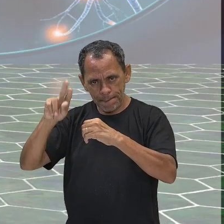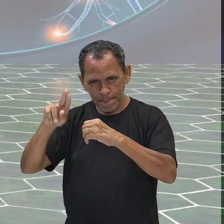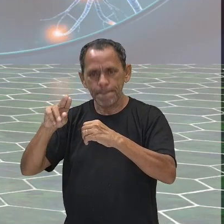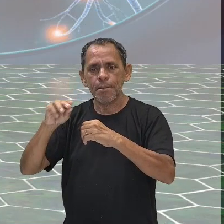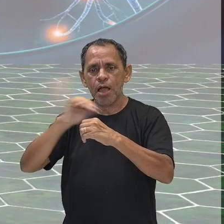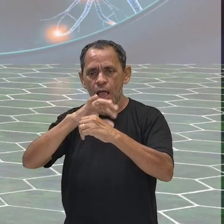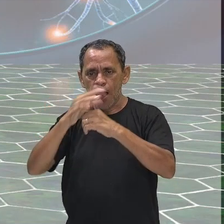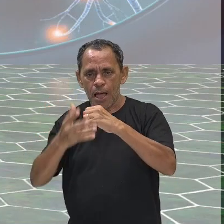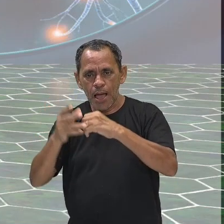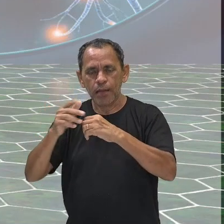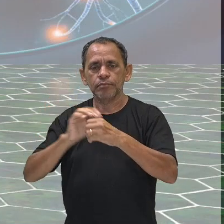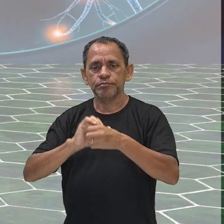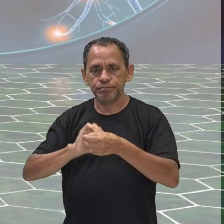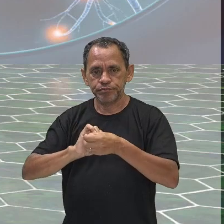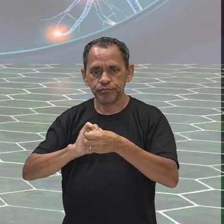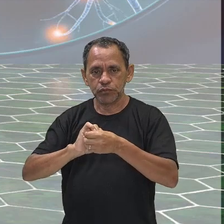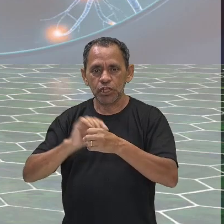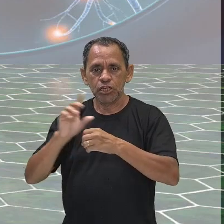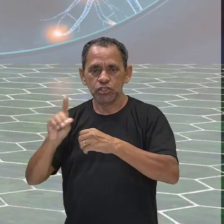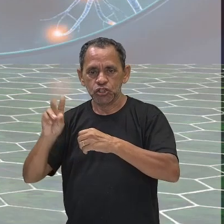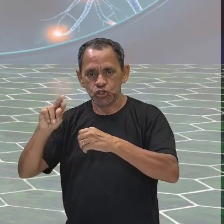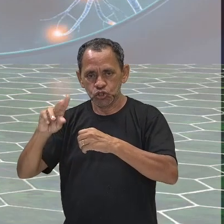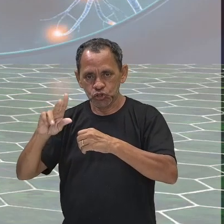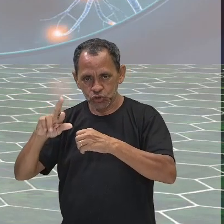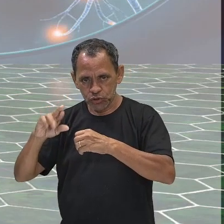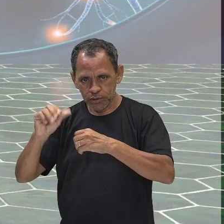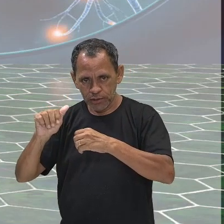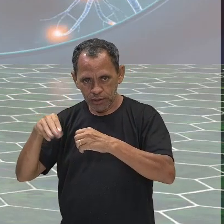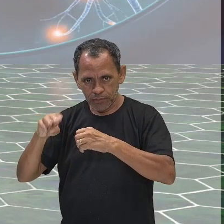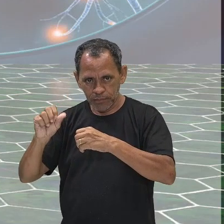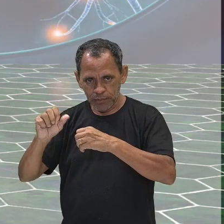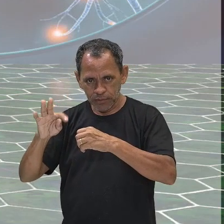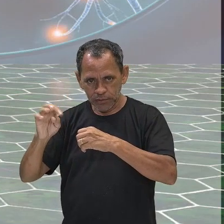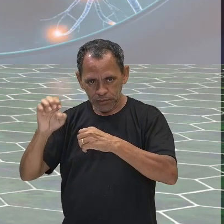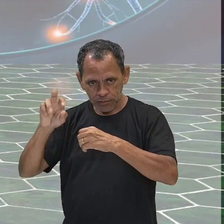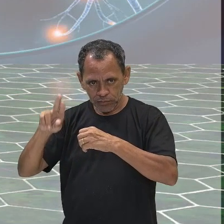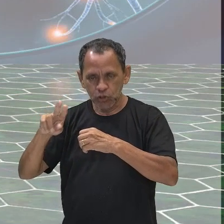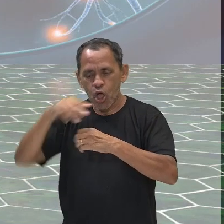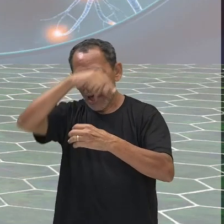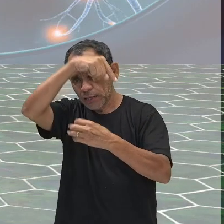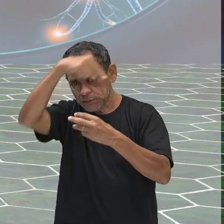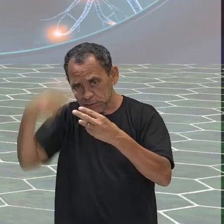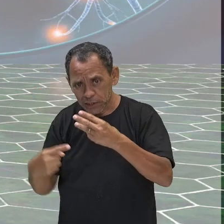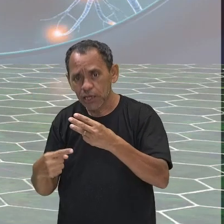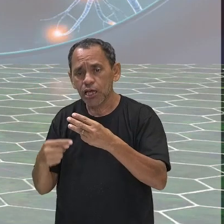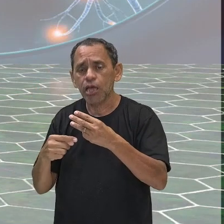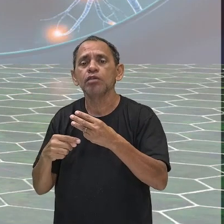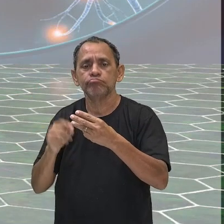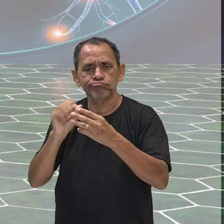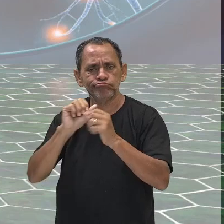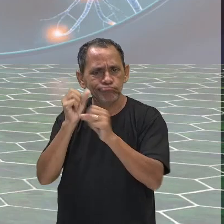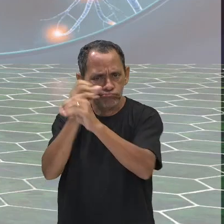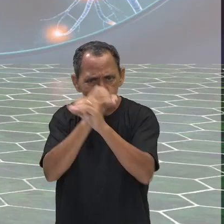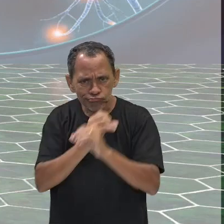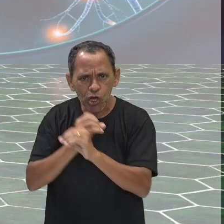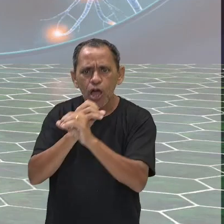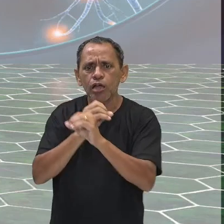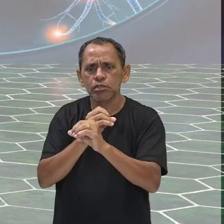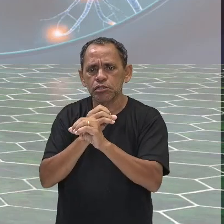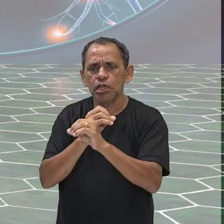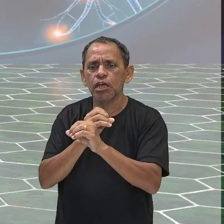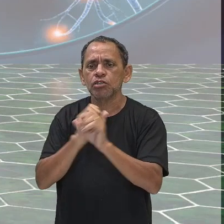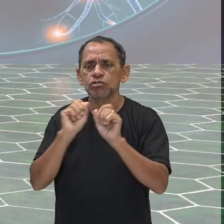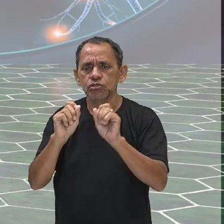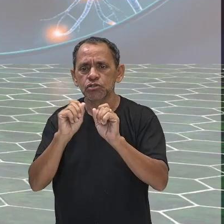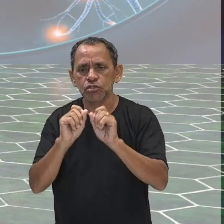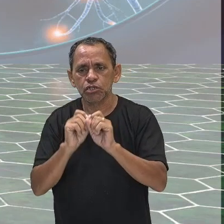é a dura mater. E todas estas três, elas protegem, tá? São formas de proteção,